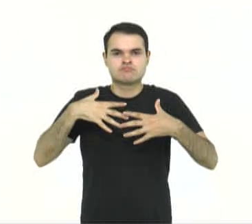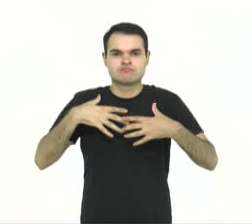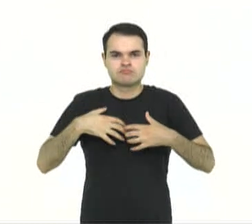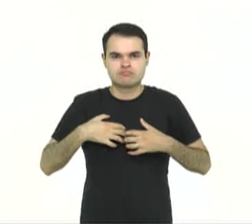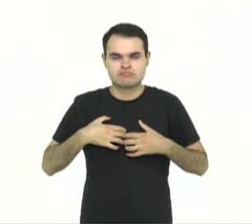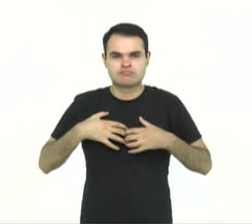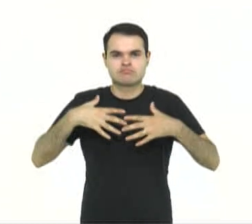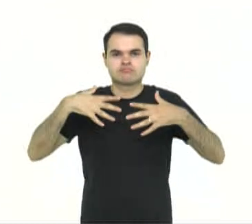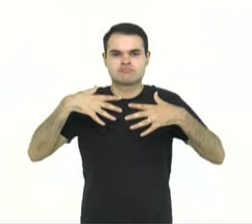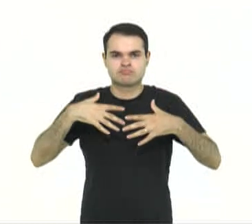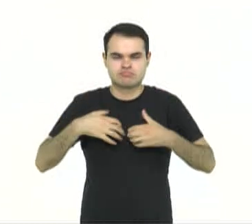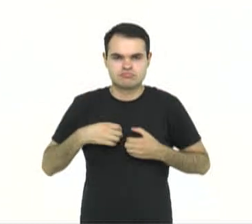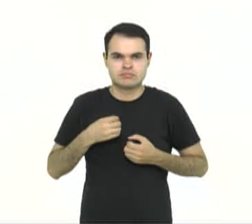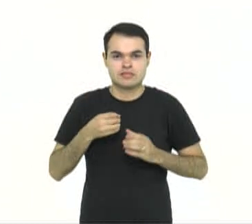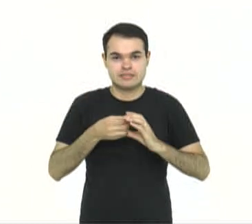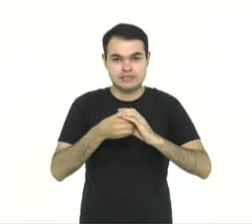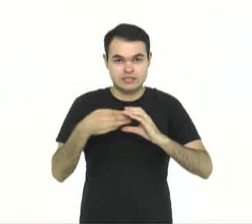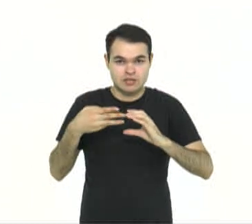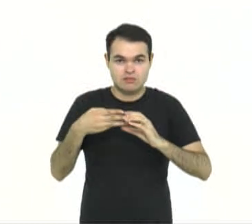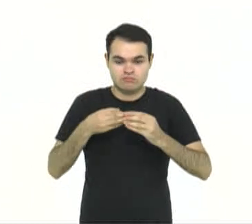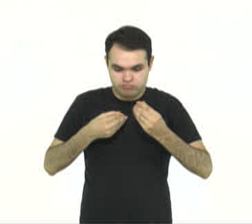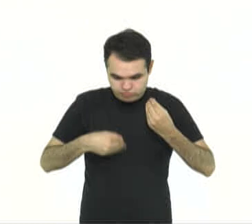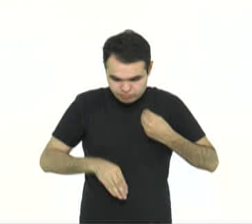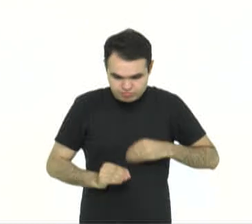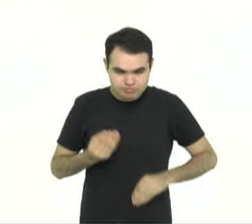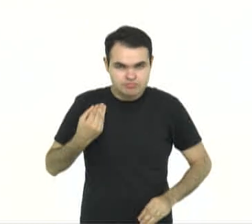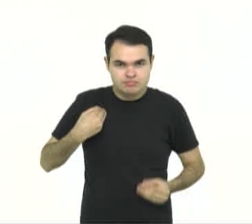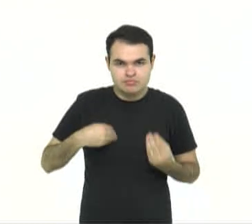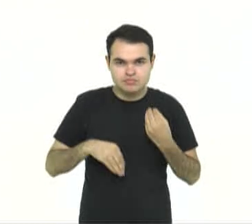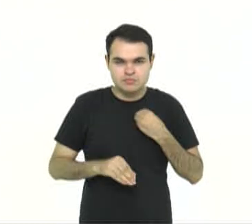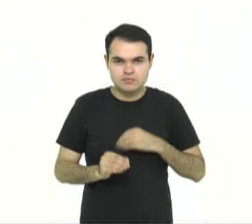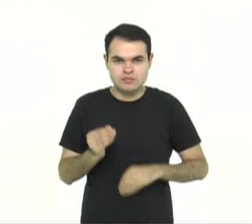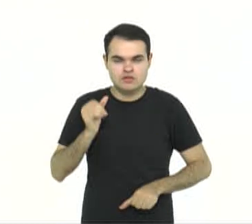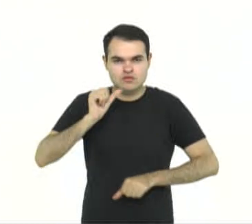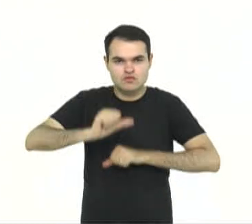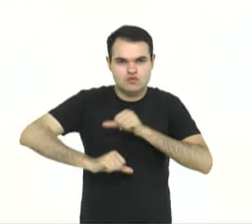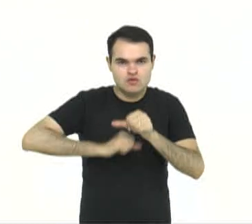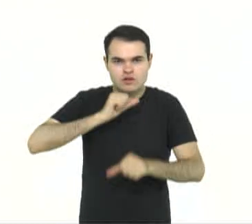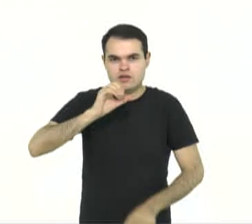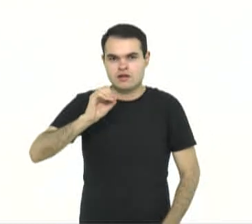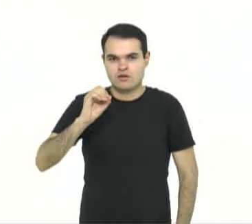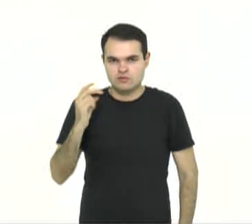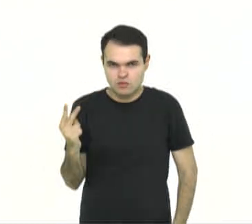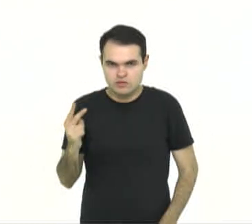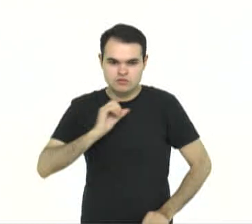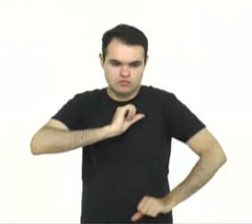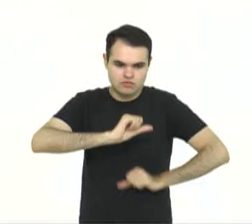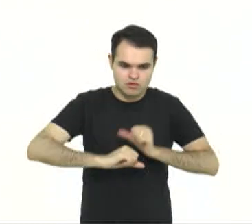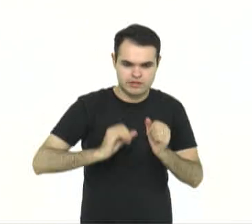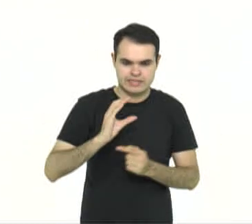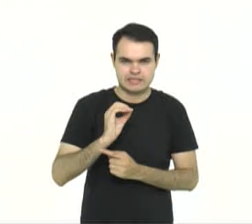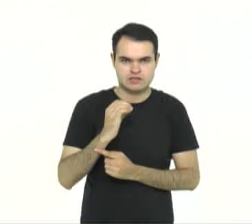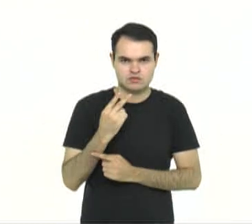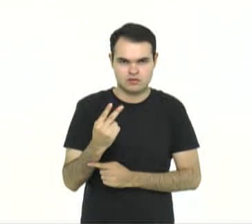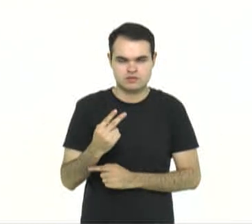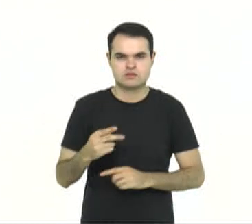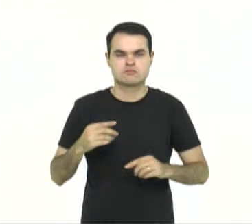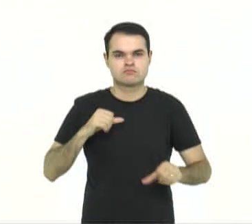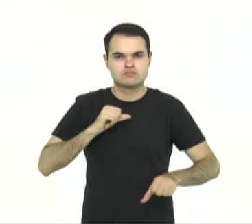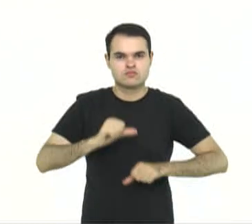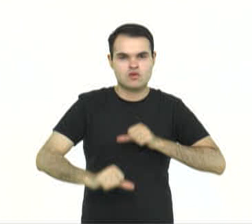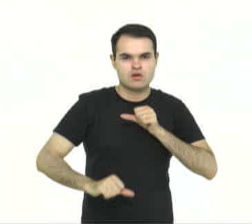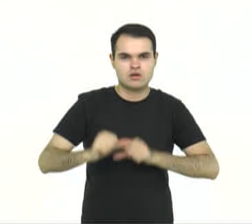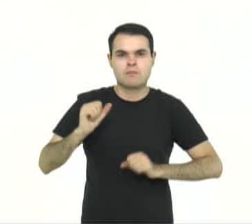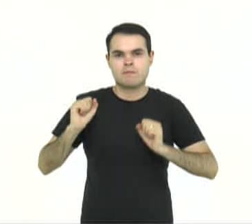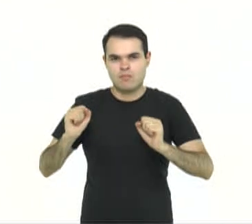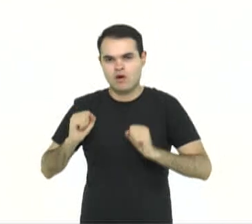oxigênio para as células e trazer de volta gás carbônico, uma troca de gases essencial para o seu corpo funcionar. É possível ficar dias sem